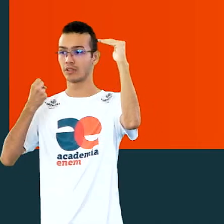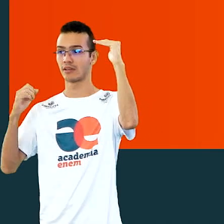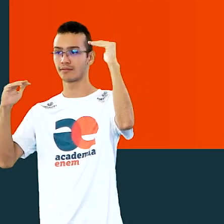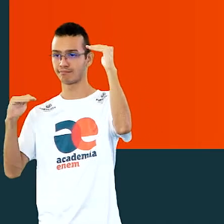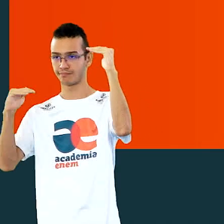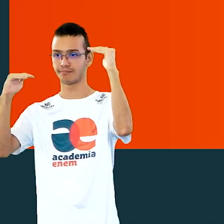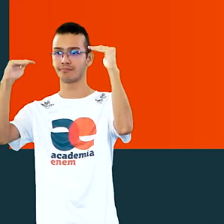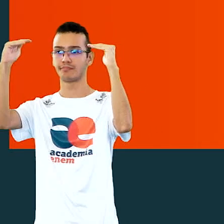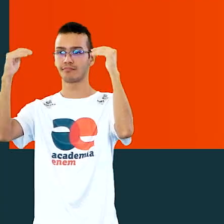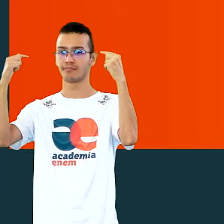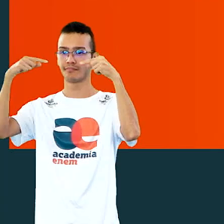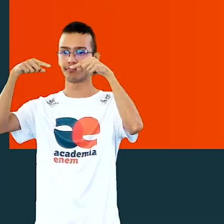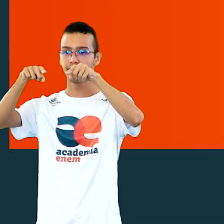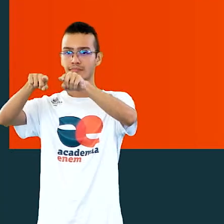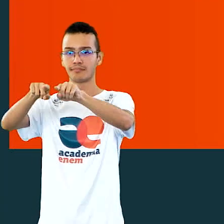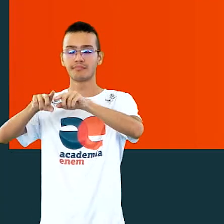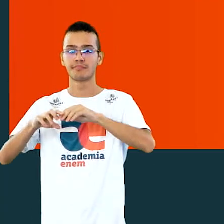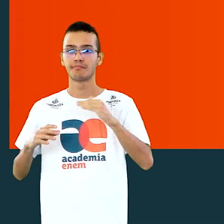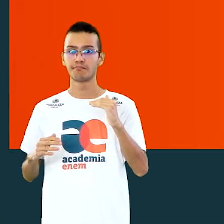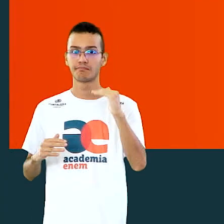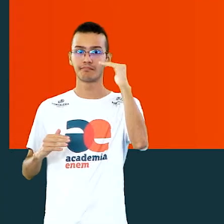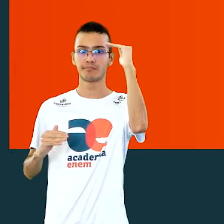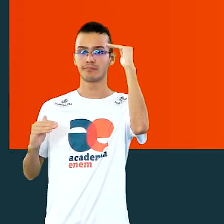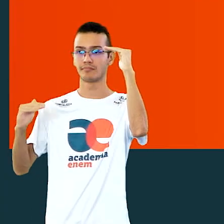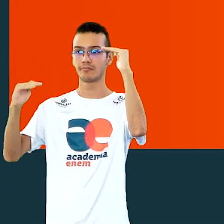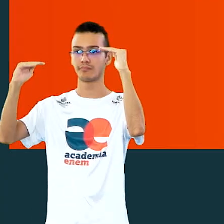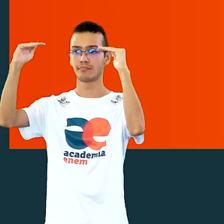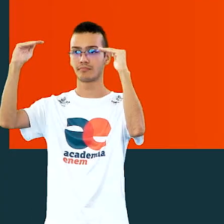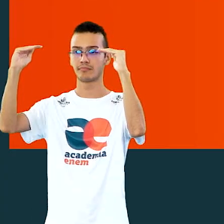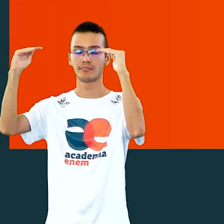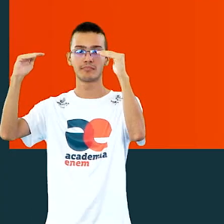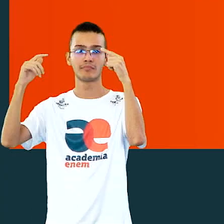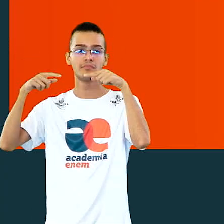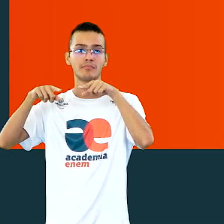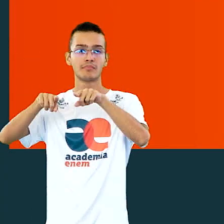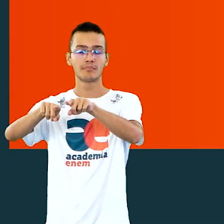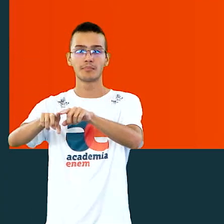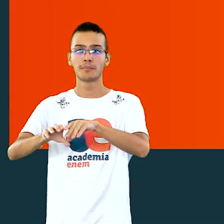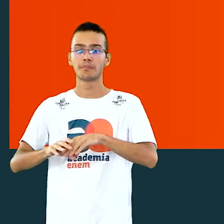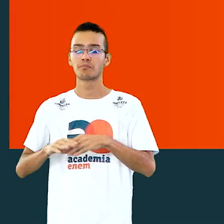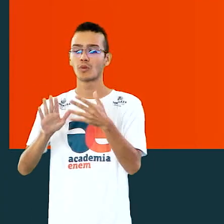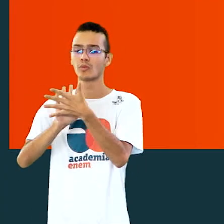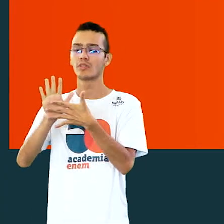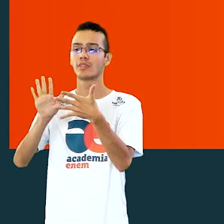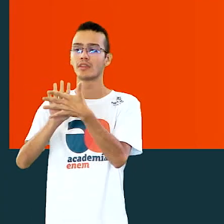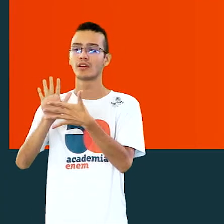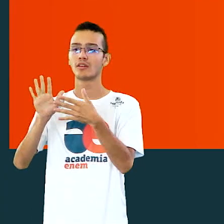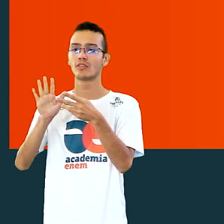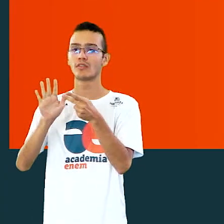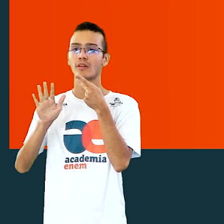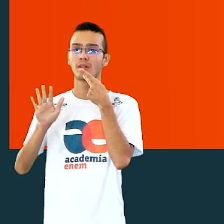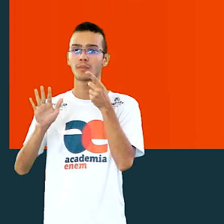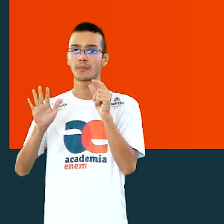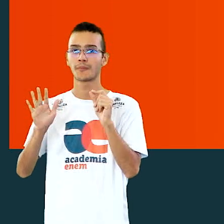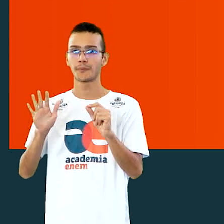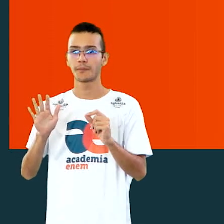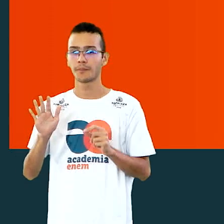potência. O que é que ele pede no texto? Ele quer que ela passe a brilhar mais ou